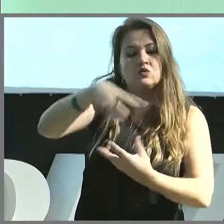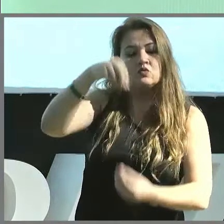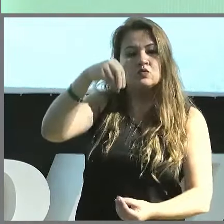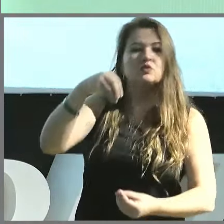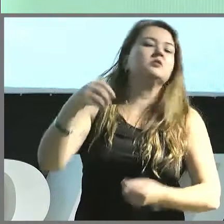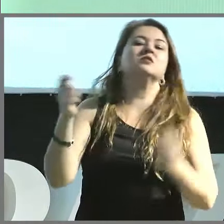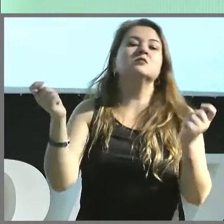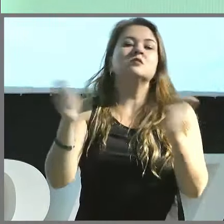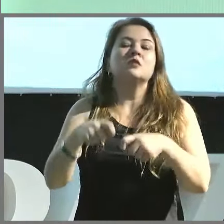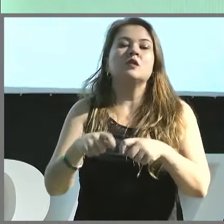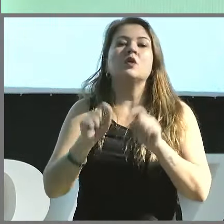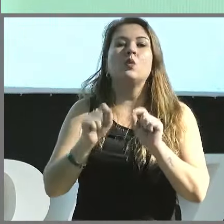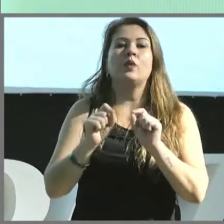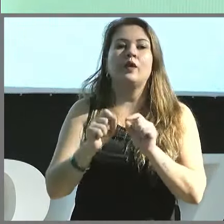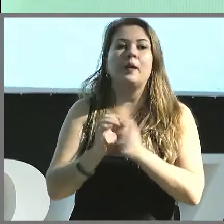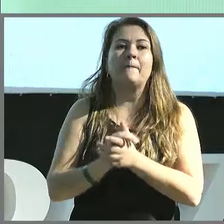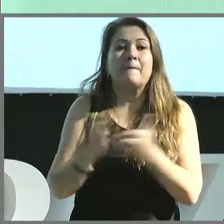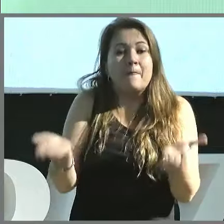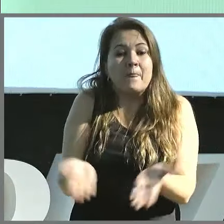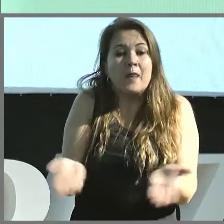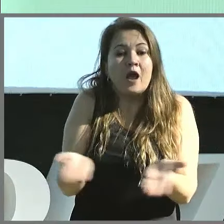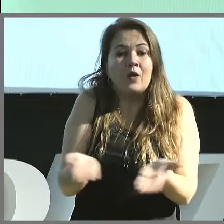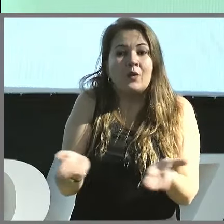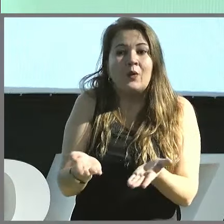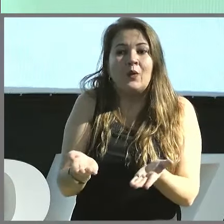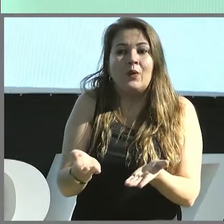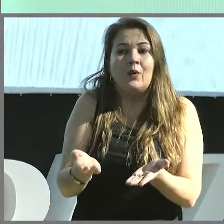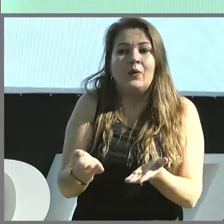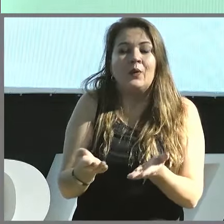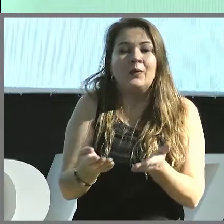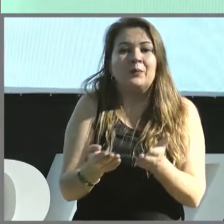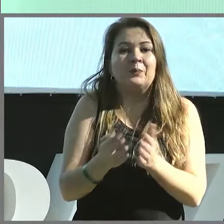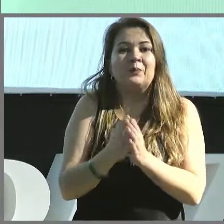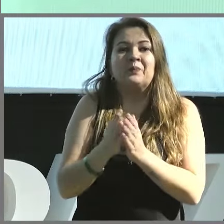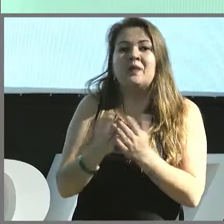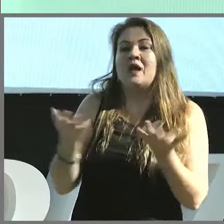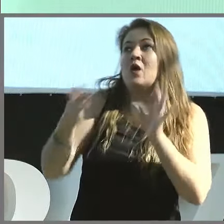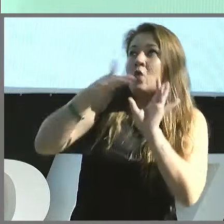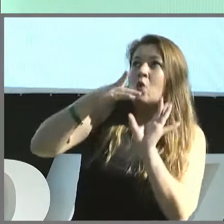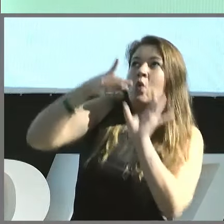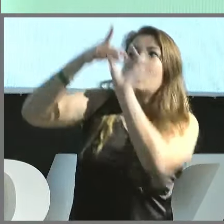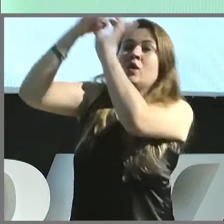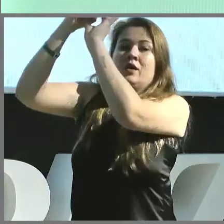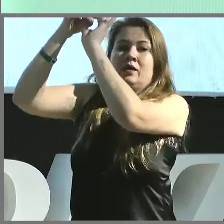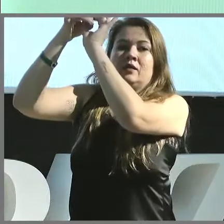que pudéssemos, agora, dando ao homem a reconexão das